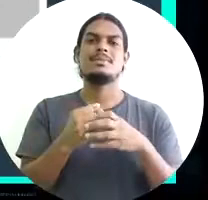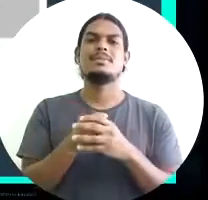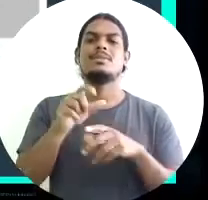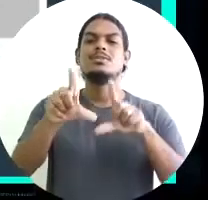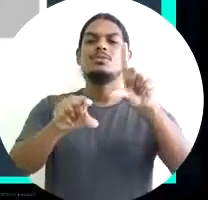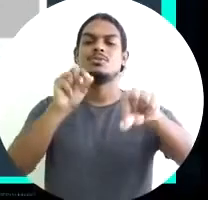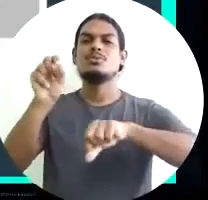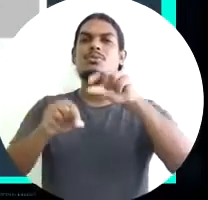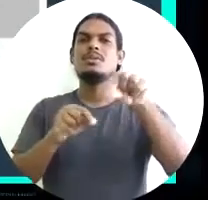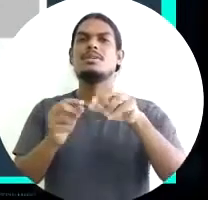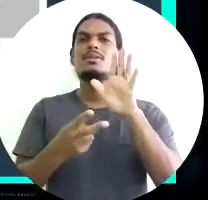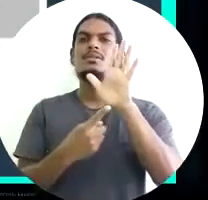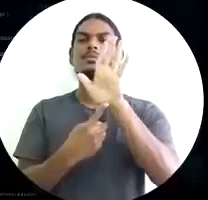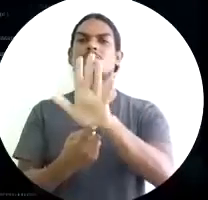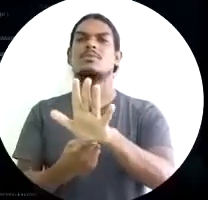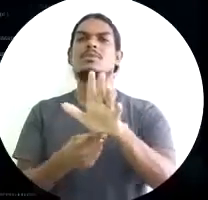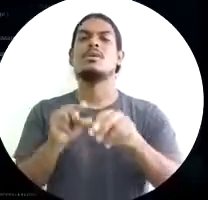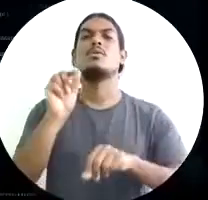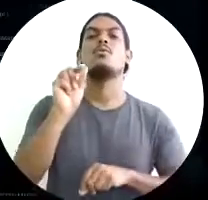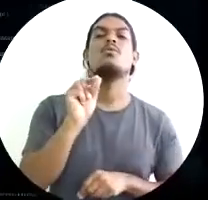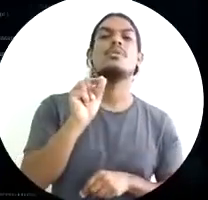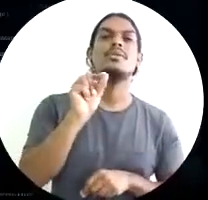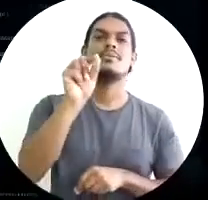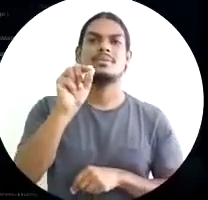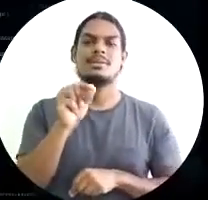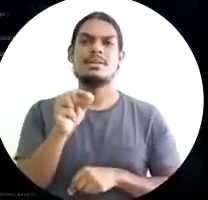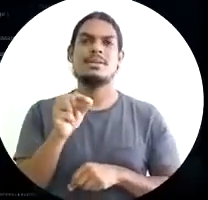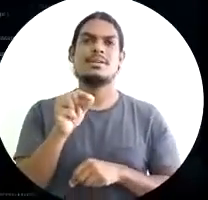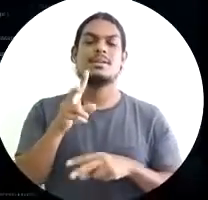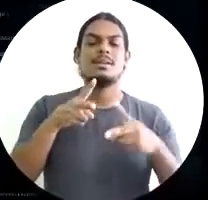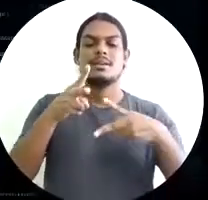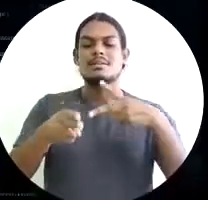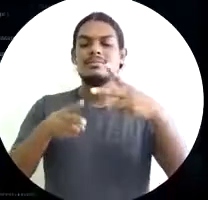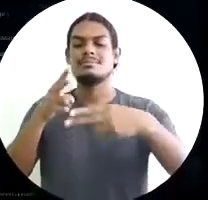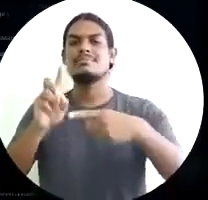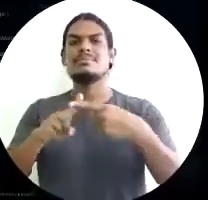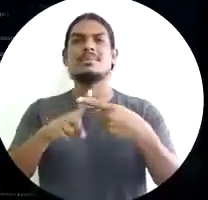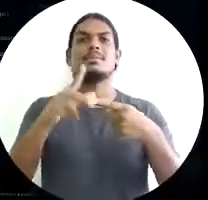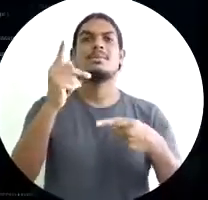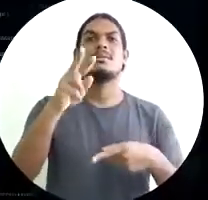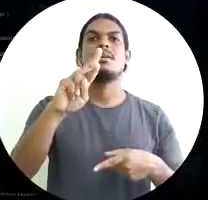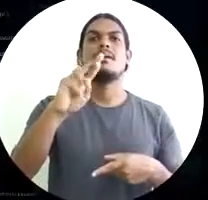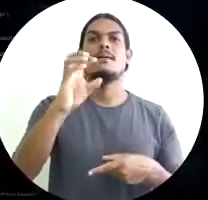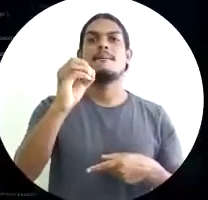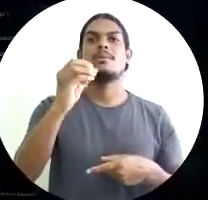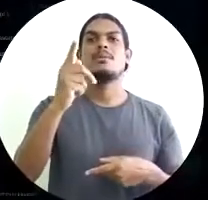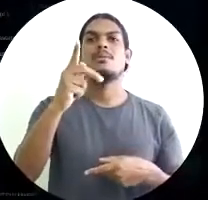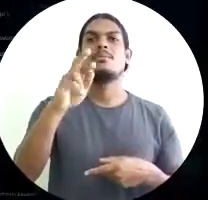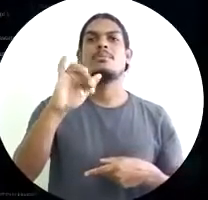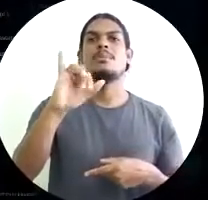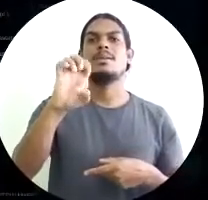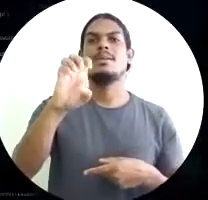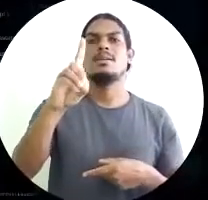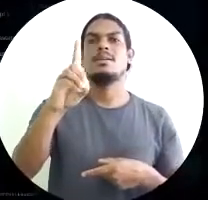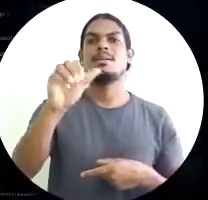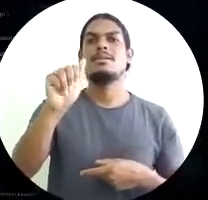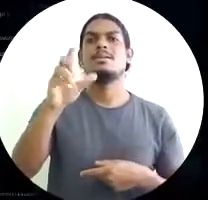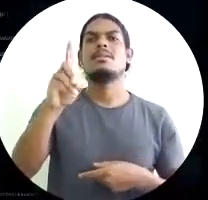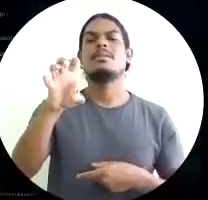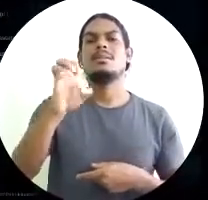qual é a borda que você quer afetar e qual é a propriedade que você quer afetar. Nessa parte, então, a